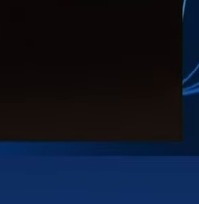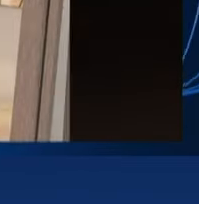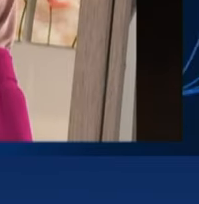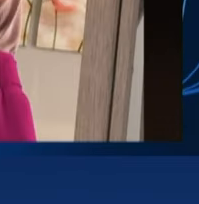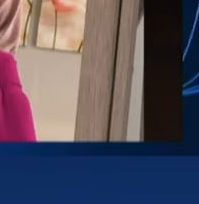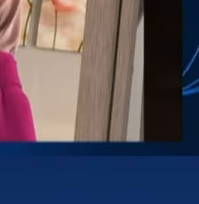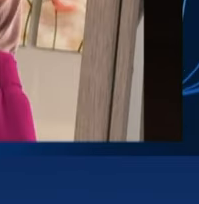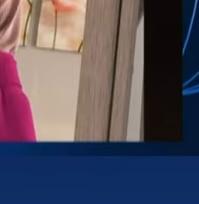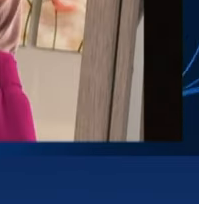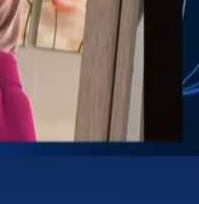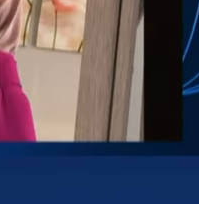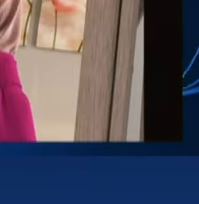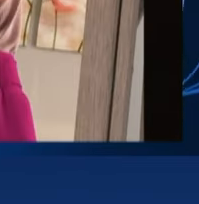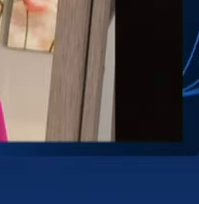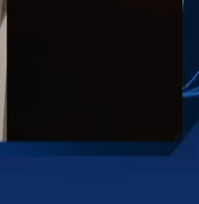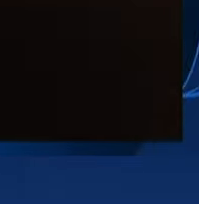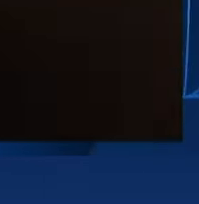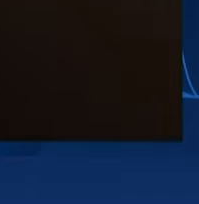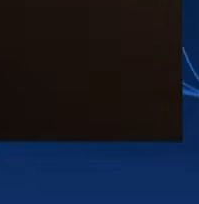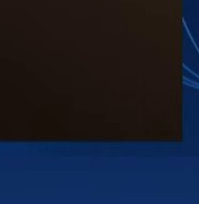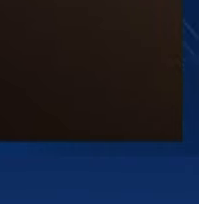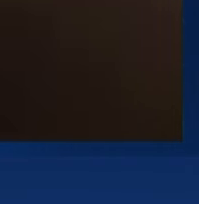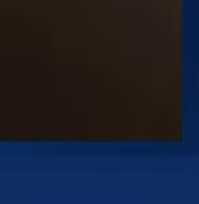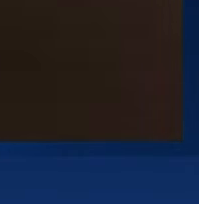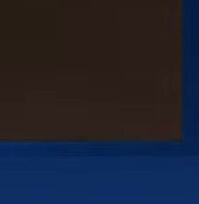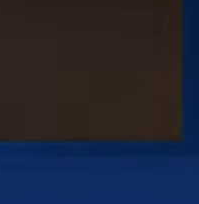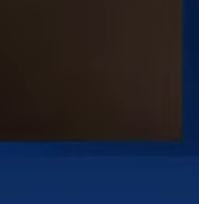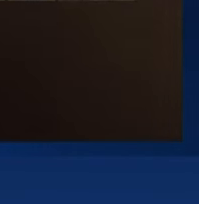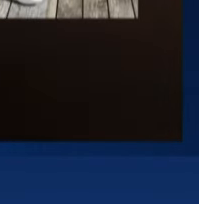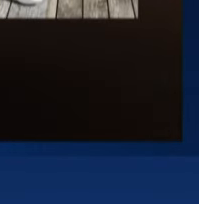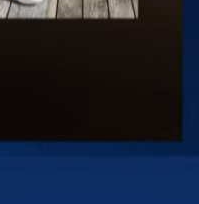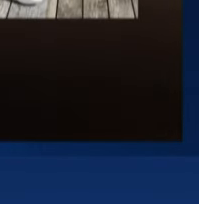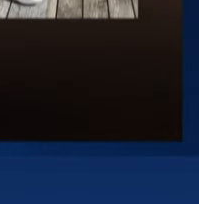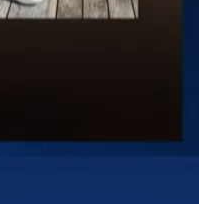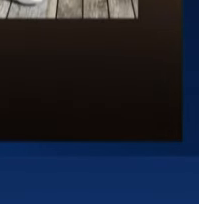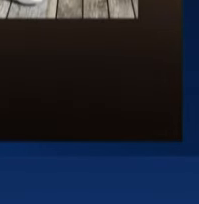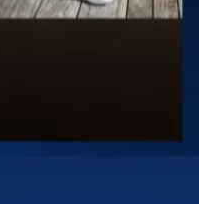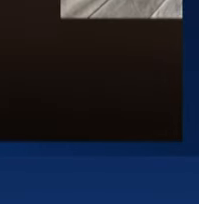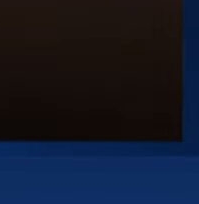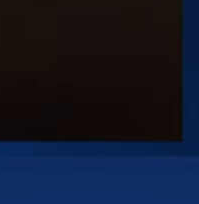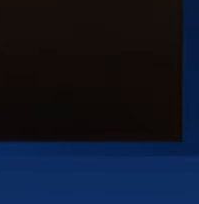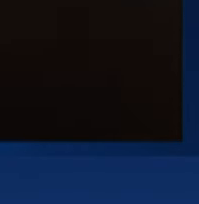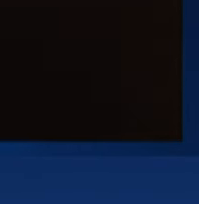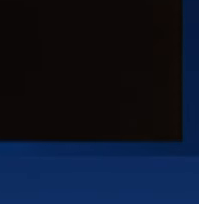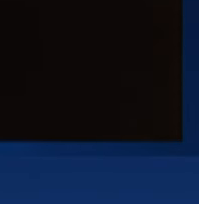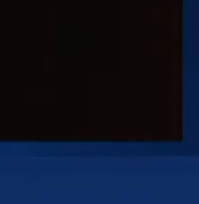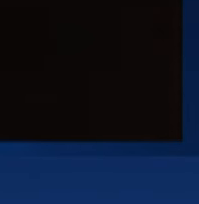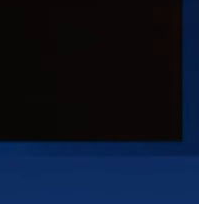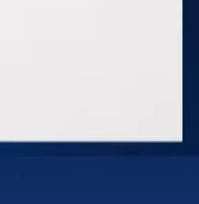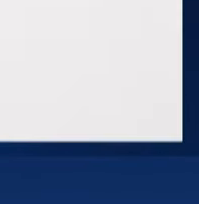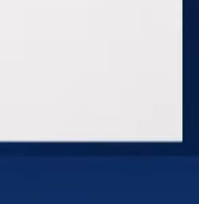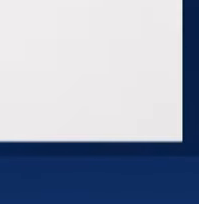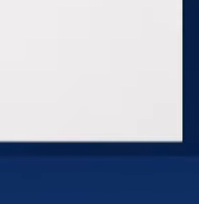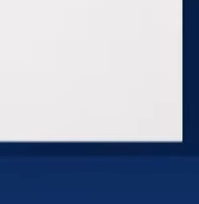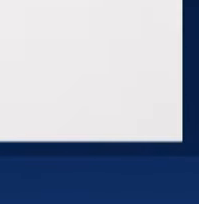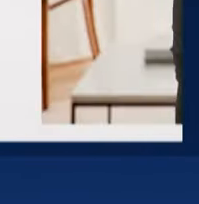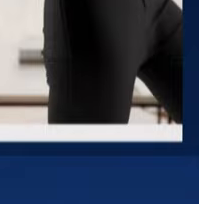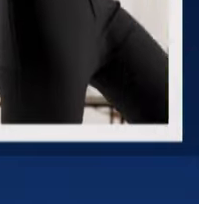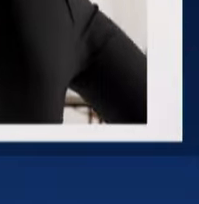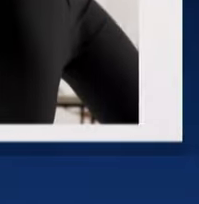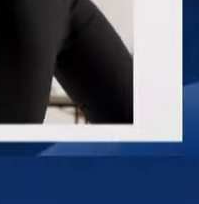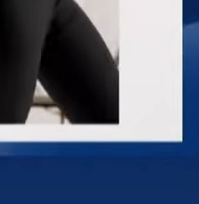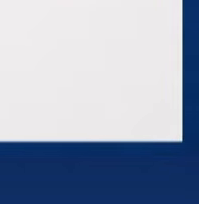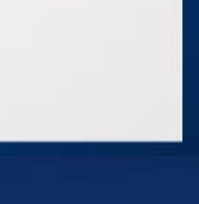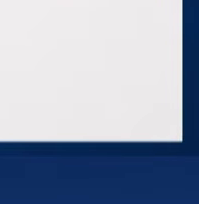Gabi verdade ela também fez várias outras coisas incríveis inclusive dançar